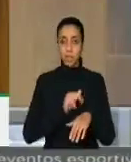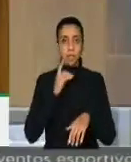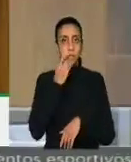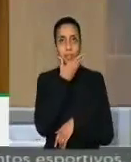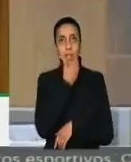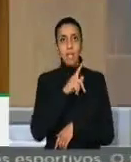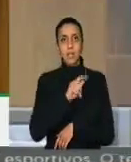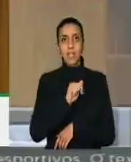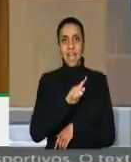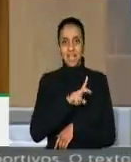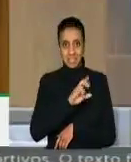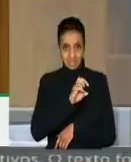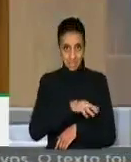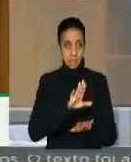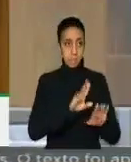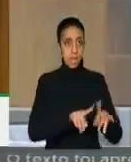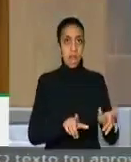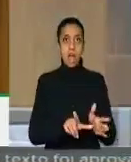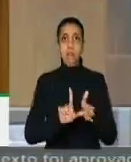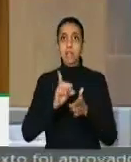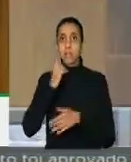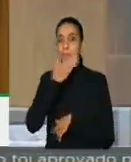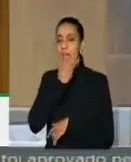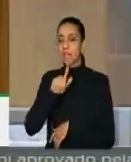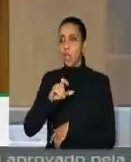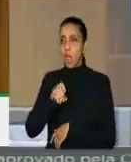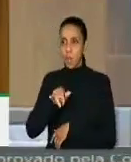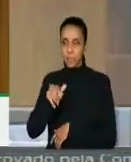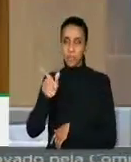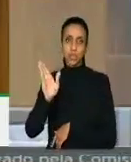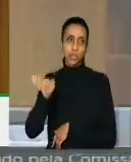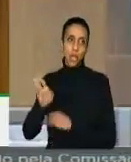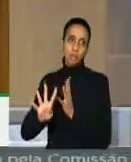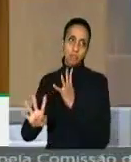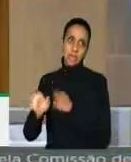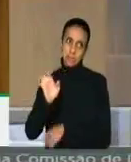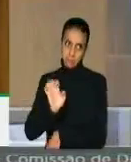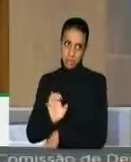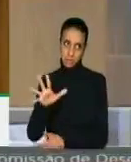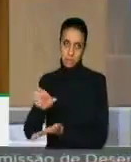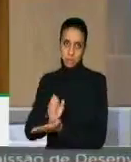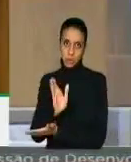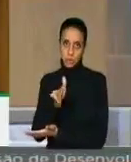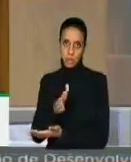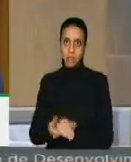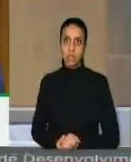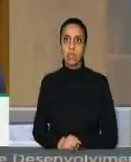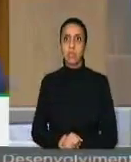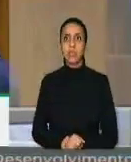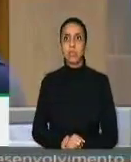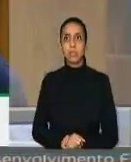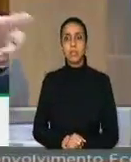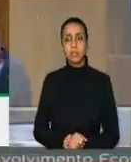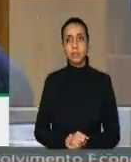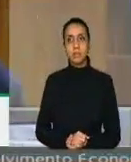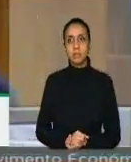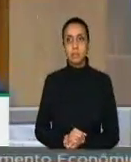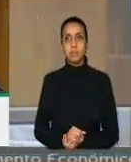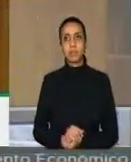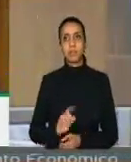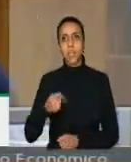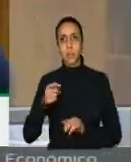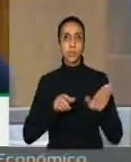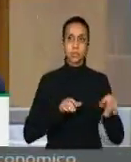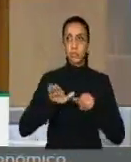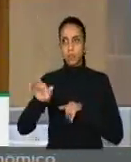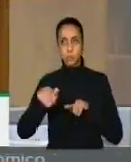Gaguinho. Porém, passo a palavra ao deputado Lobby, que já estava aguardando, já estava inscrito, e aí recuperando o tempo. E depois nós vamos concedendo um